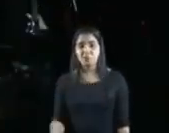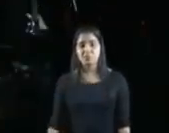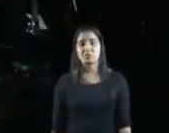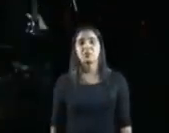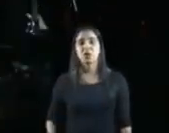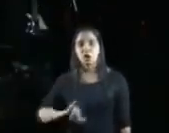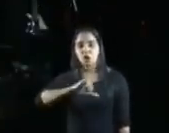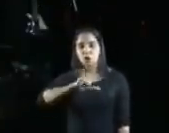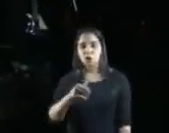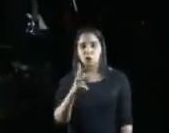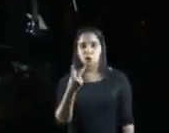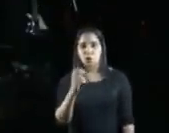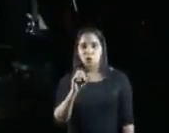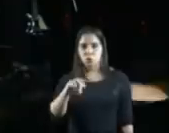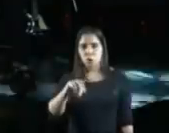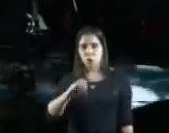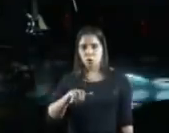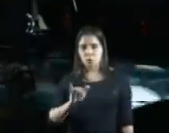Johnny!